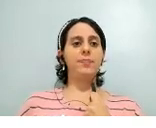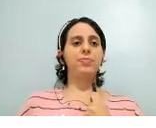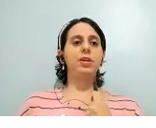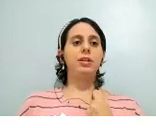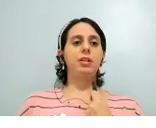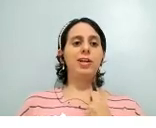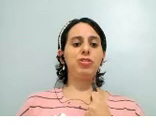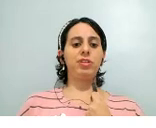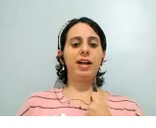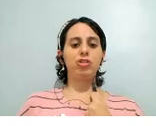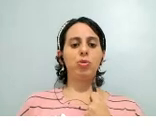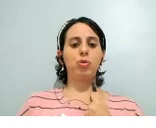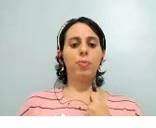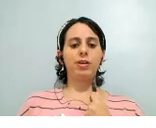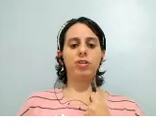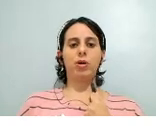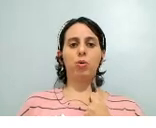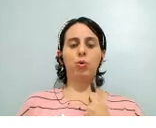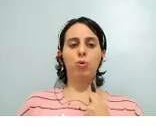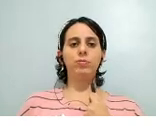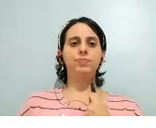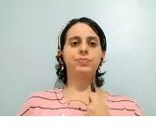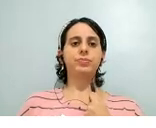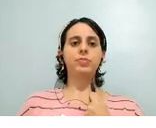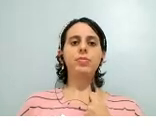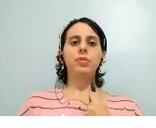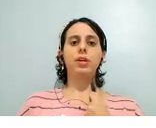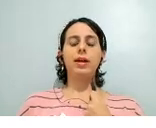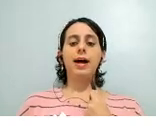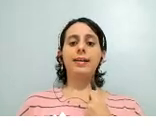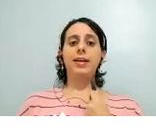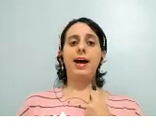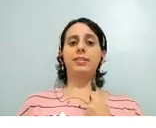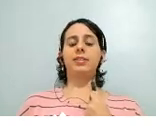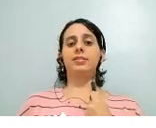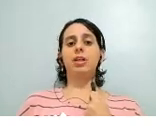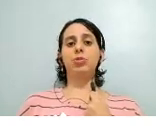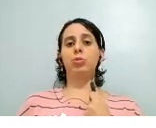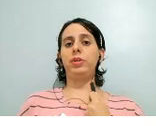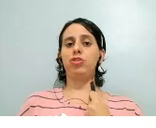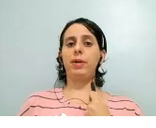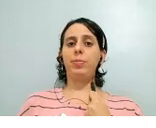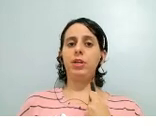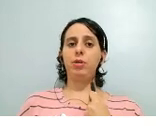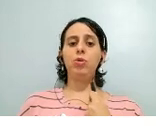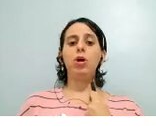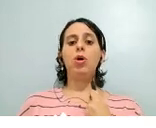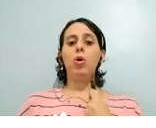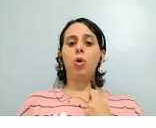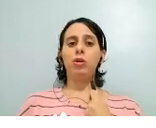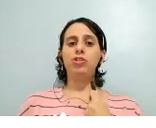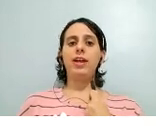data. Então, atividade 1, página 1. A data, estamos no mês de